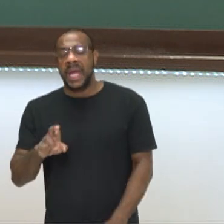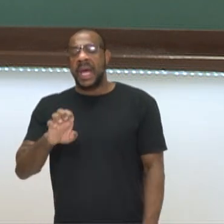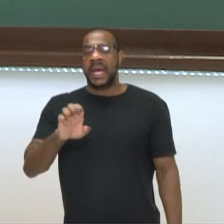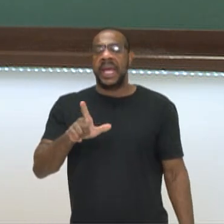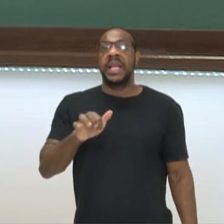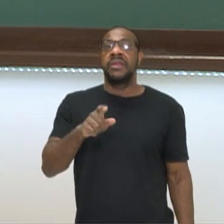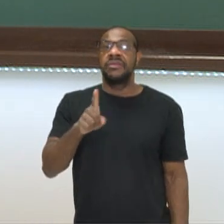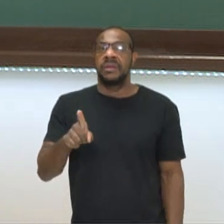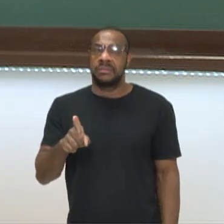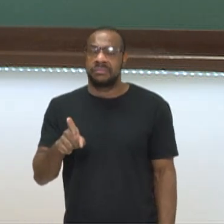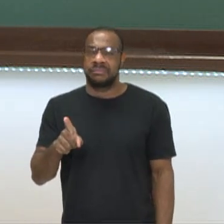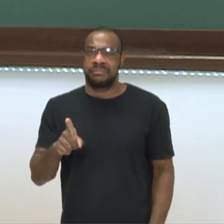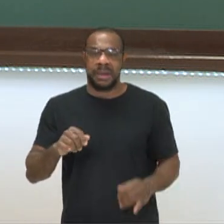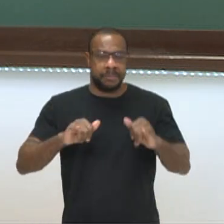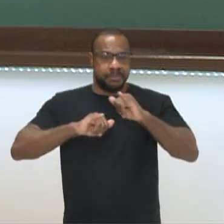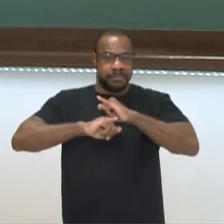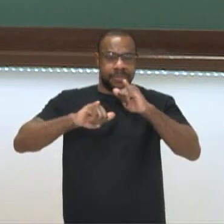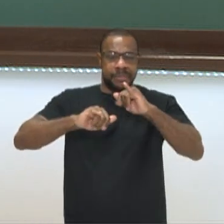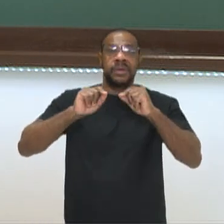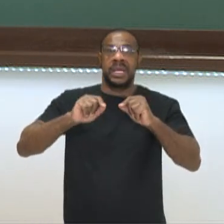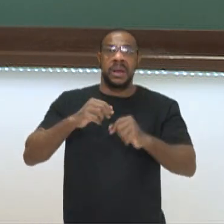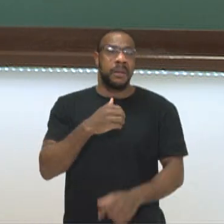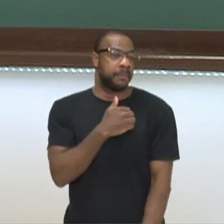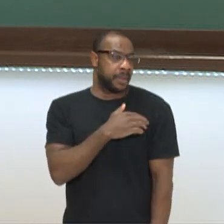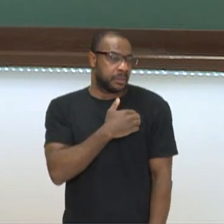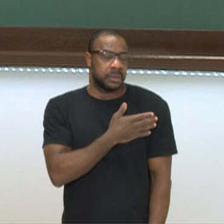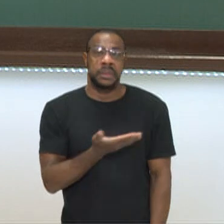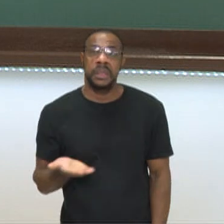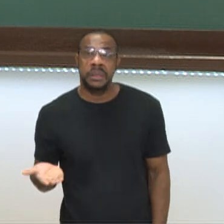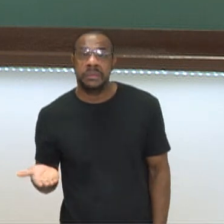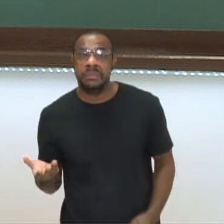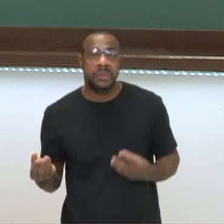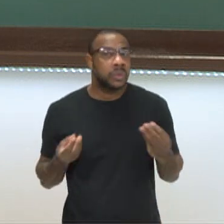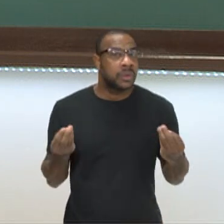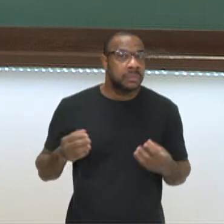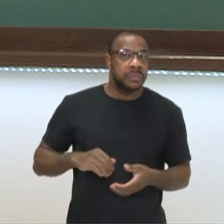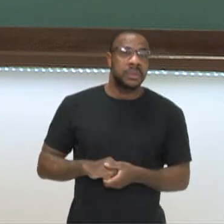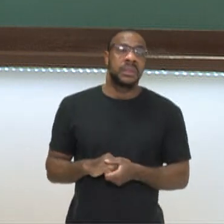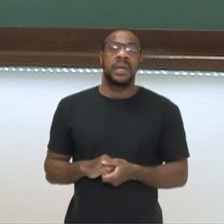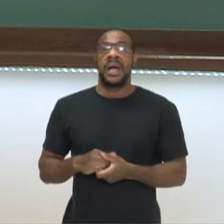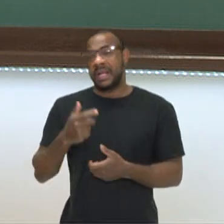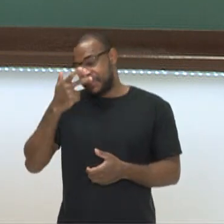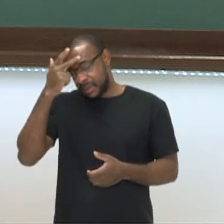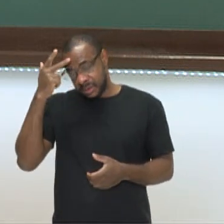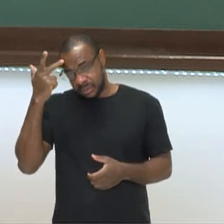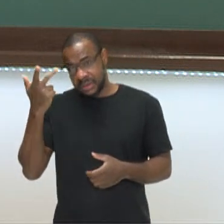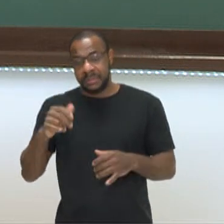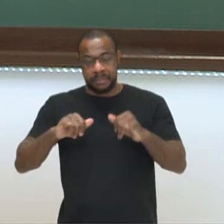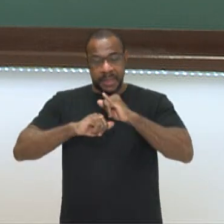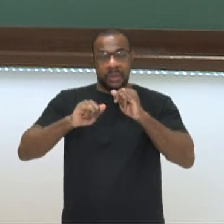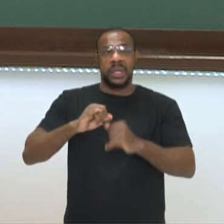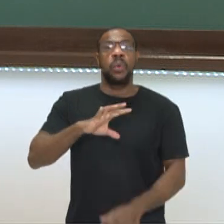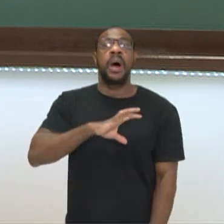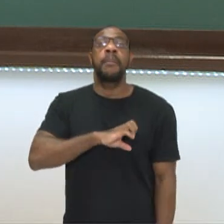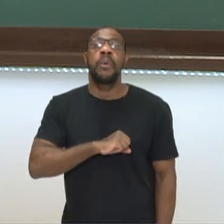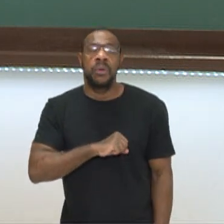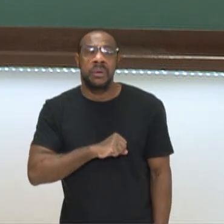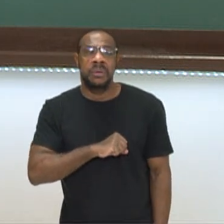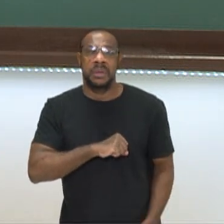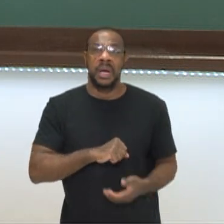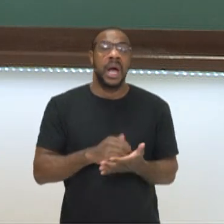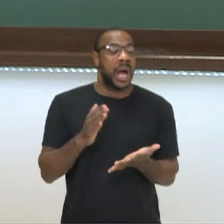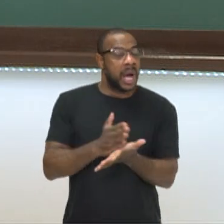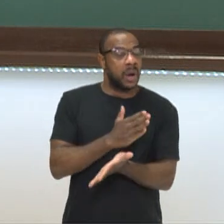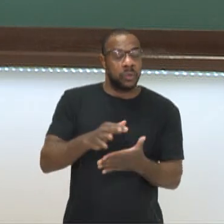as religiões, na sua tese, na sua base, na sua origem, pregam o amor, pregam o respeito. Alguns